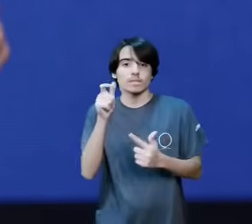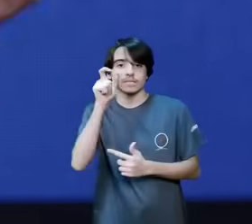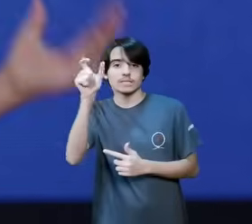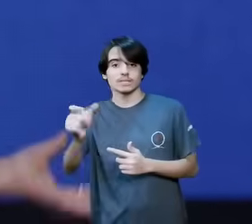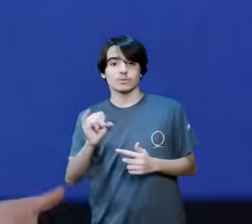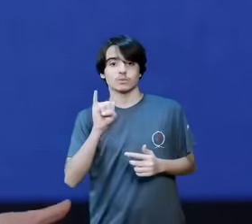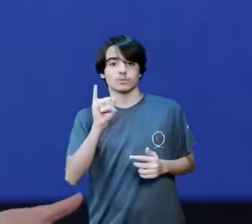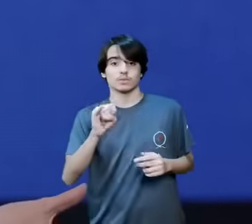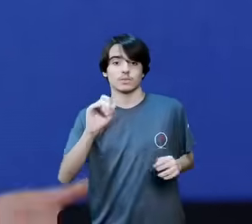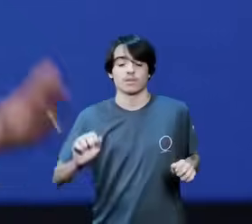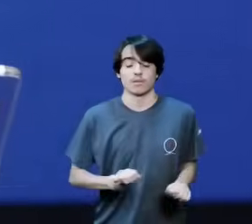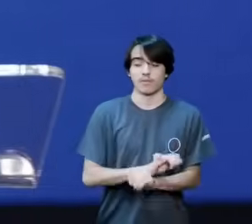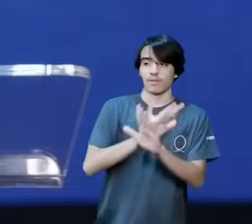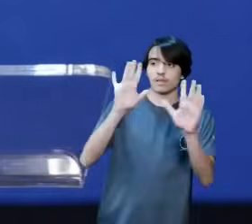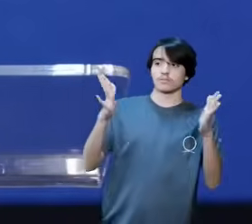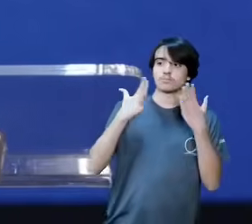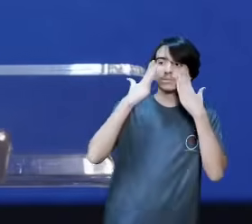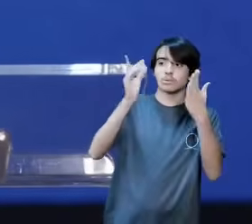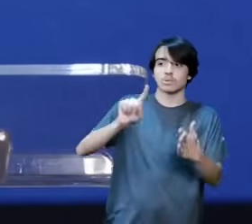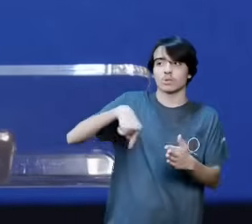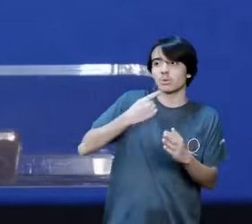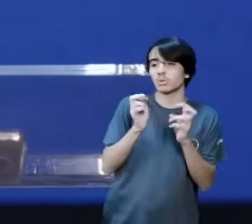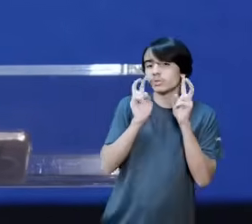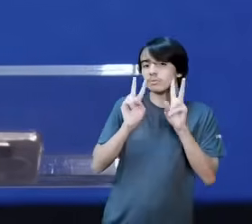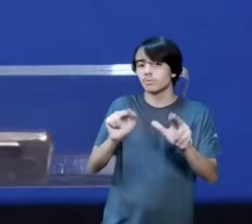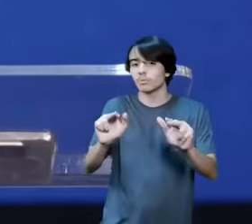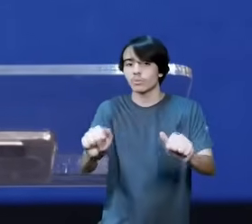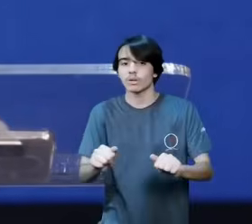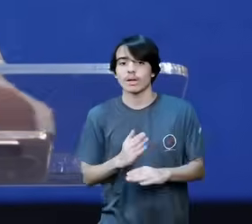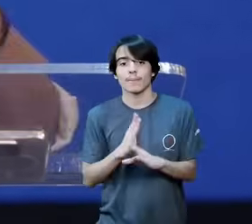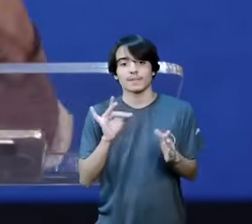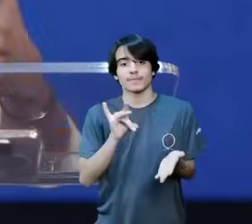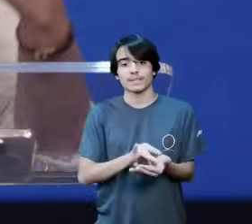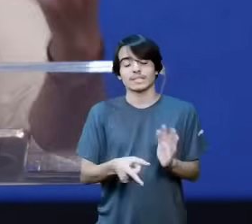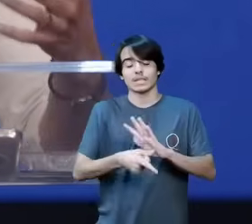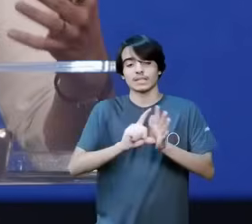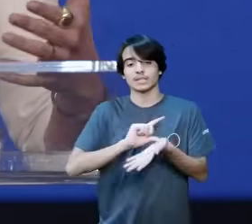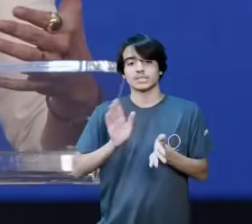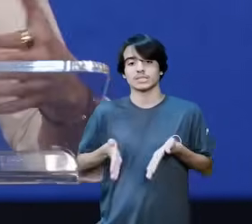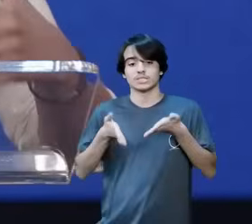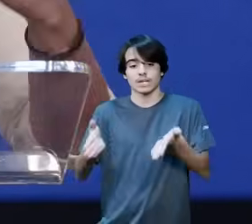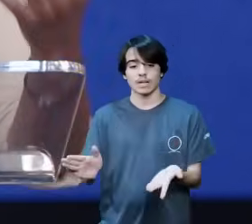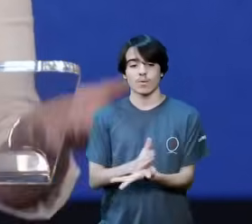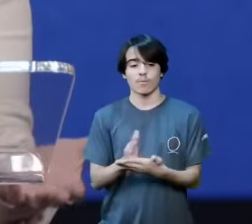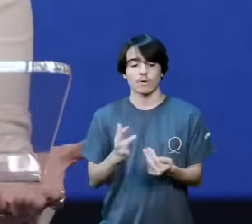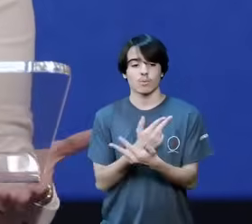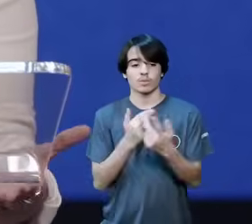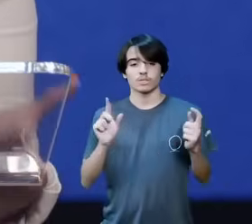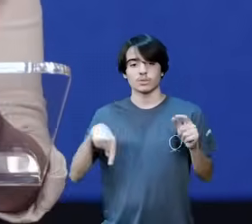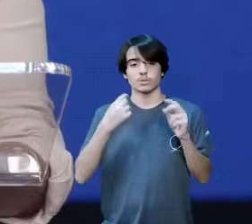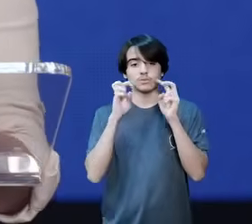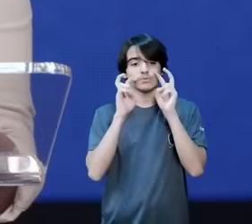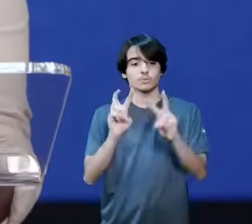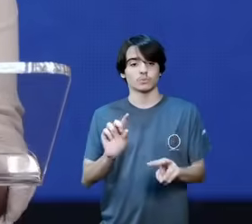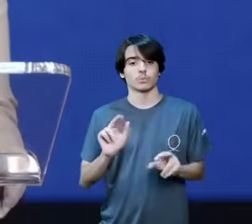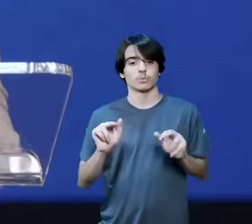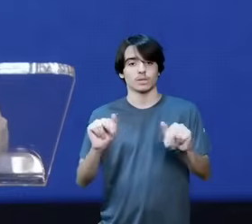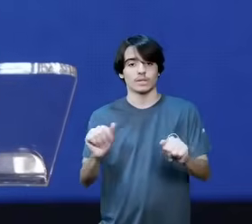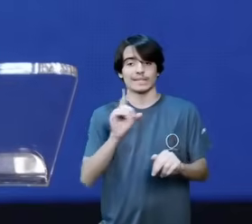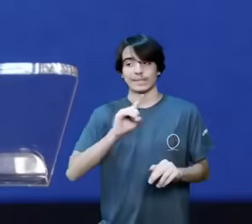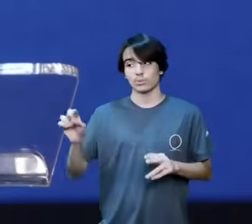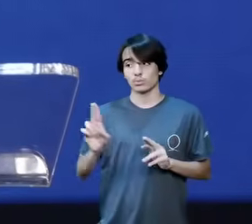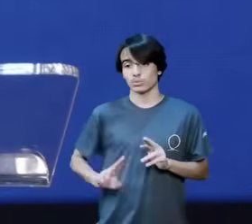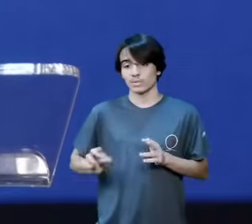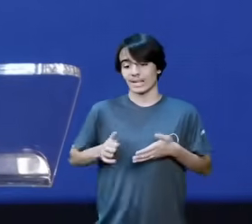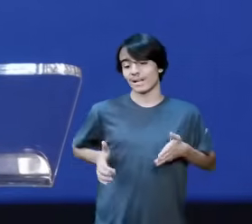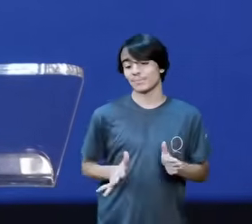gente se for uma revelação que a gente ainda não ouviu. Mas a verdade é que antes de chegar em algo que a gente ainda não ouviu, Deus usa caminhos de